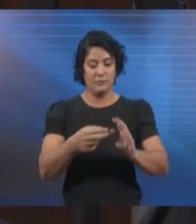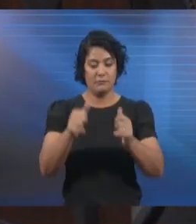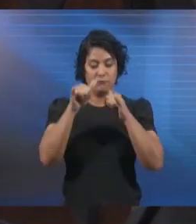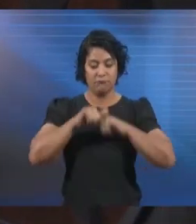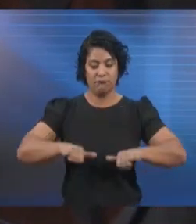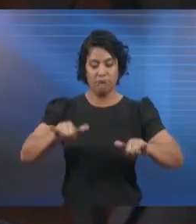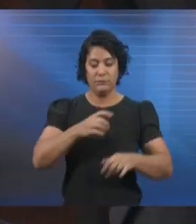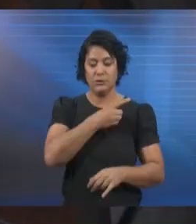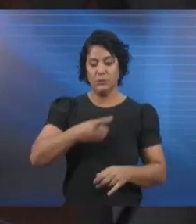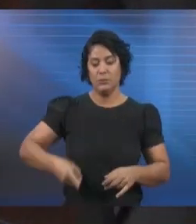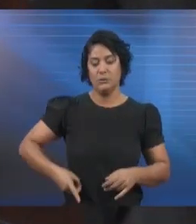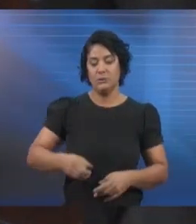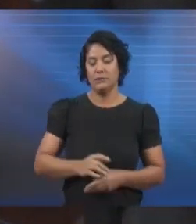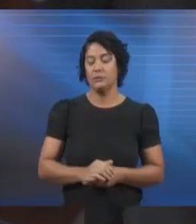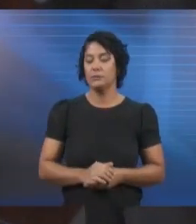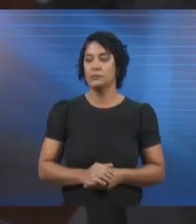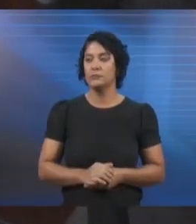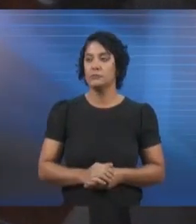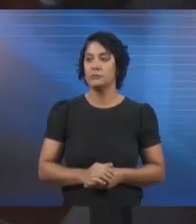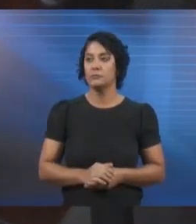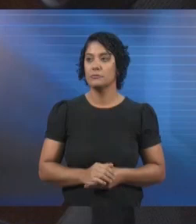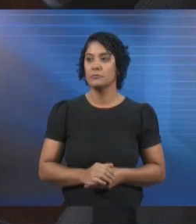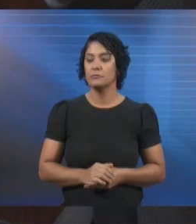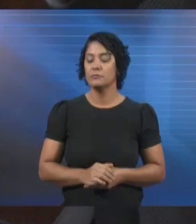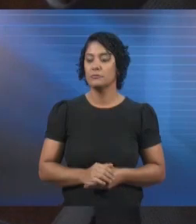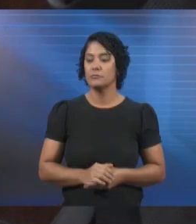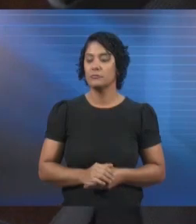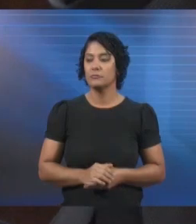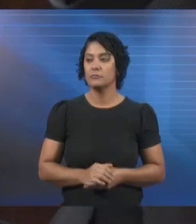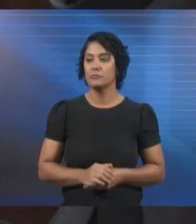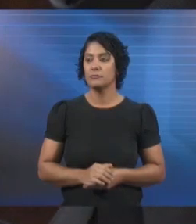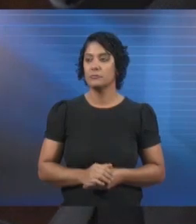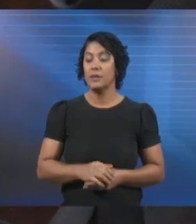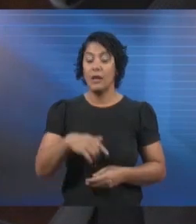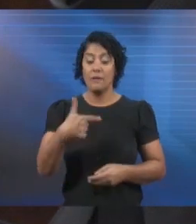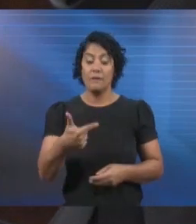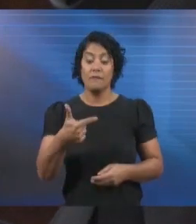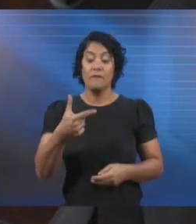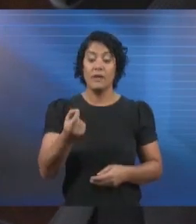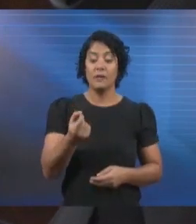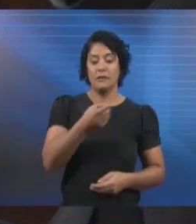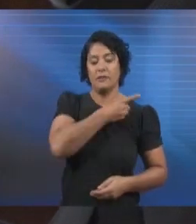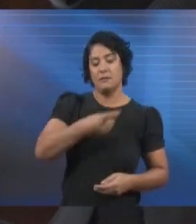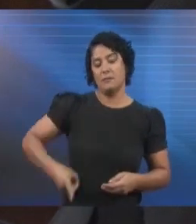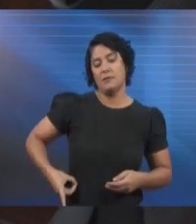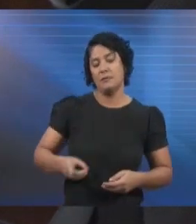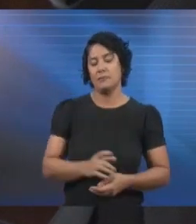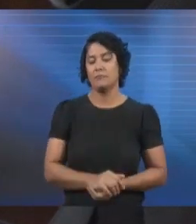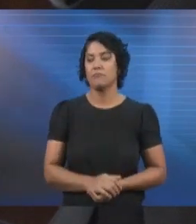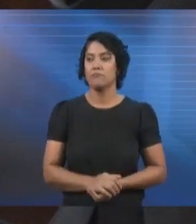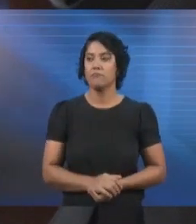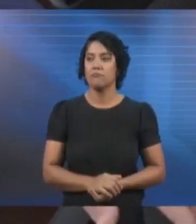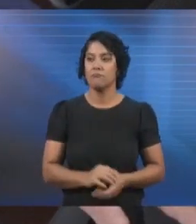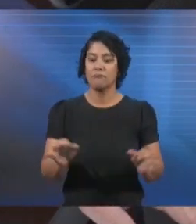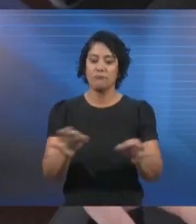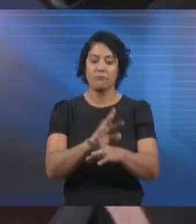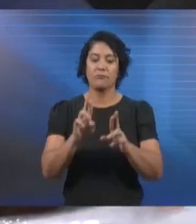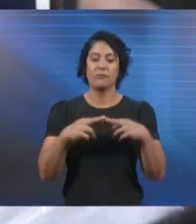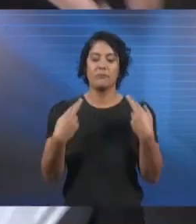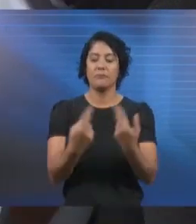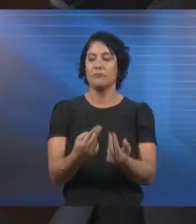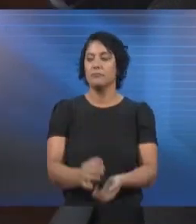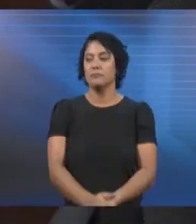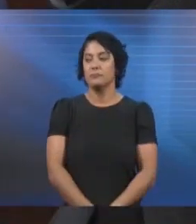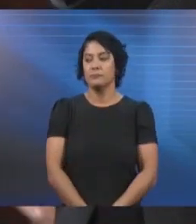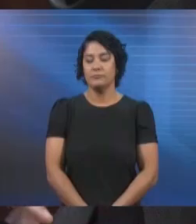anuncio comparecer a sessão 20 senhores deputados está encerrada